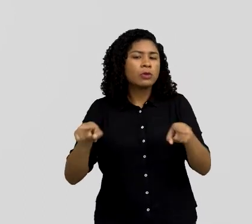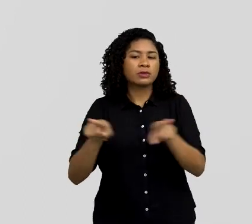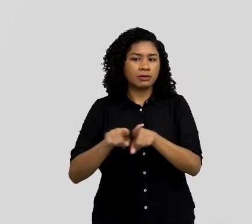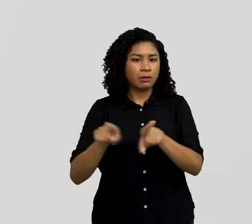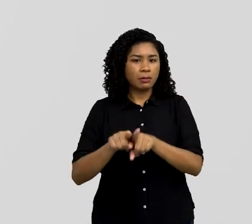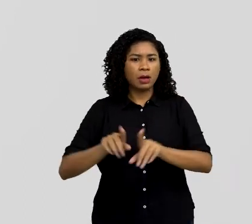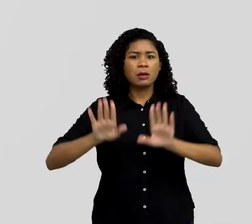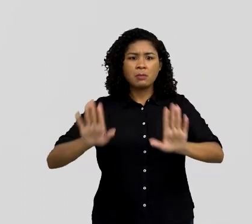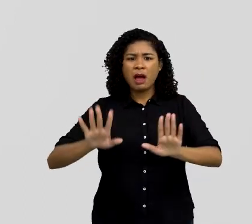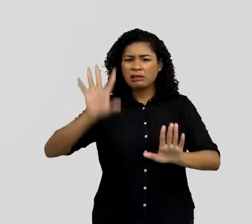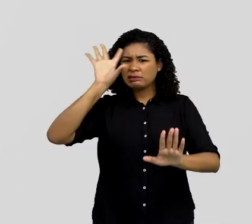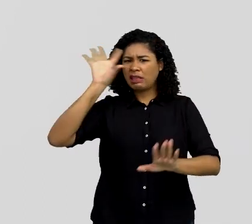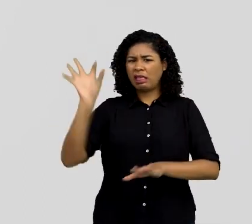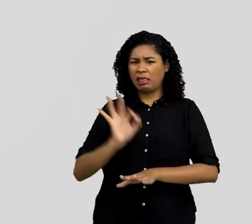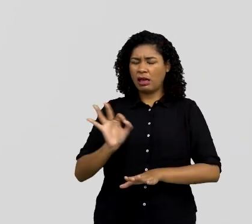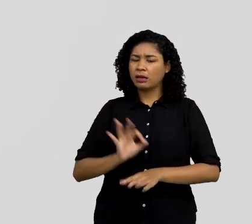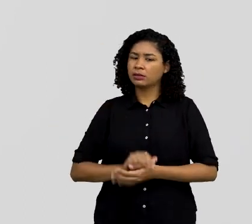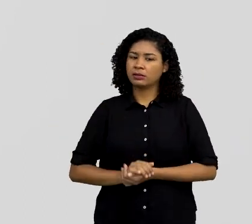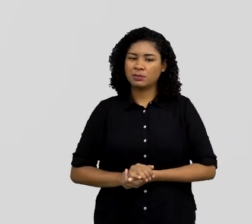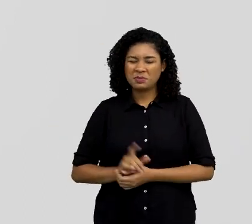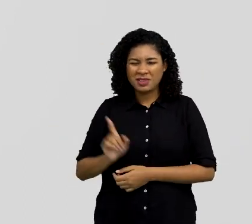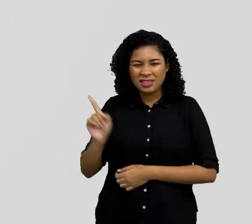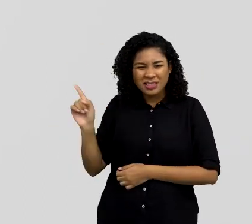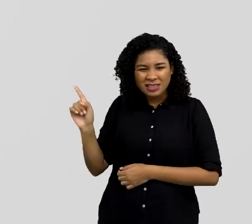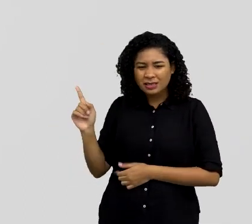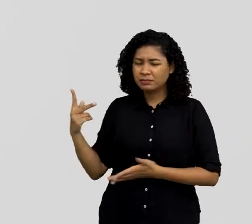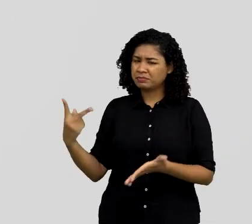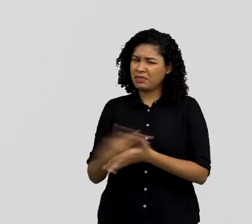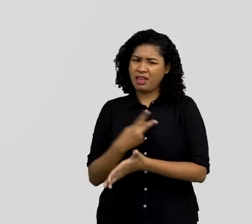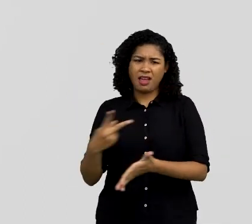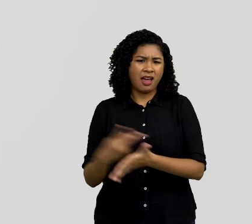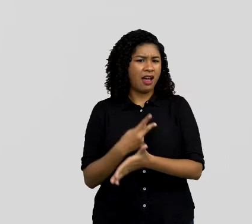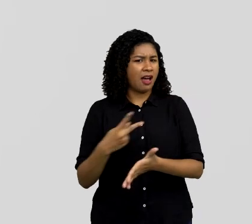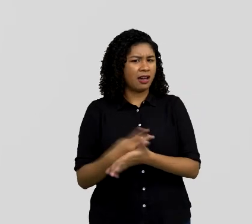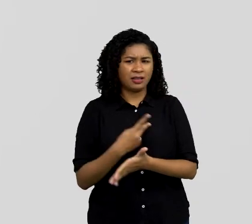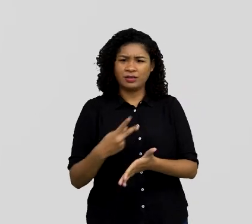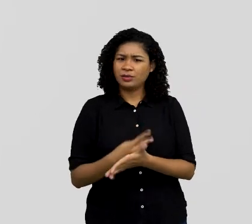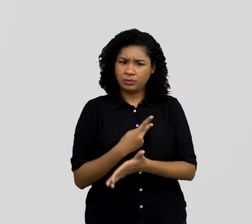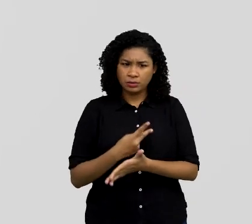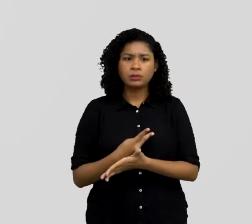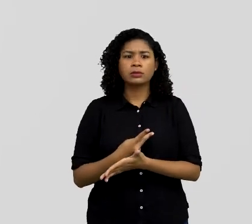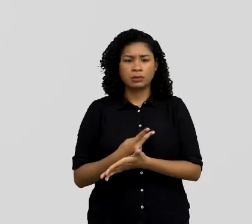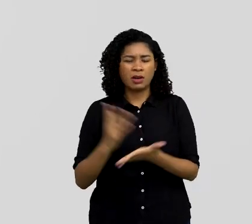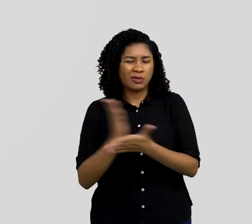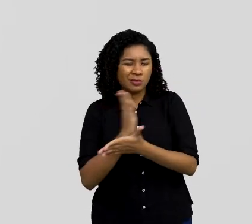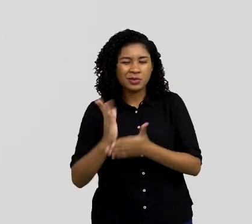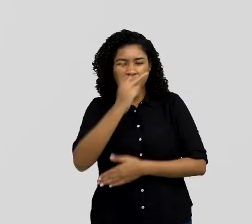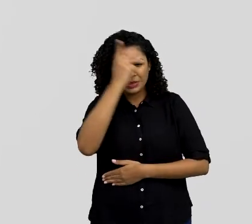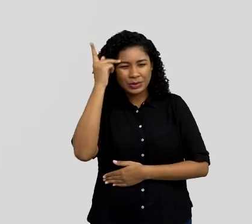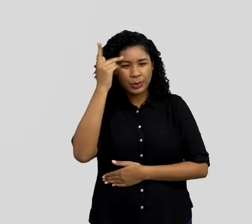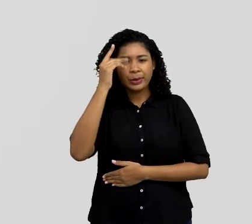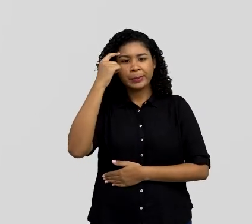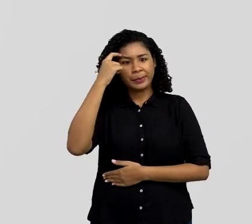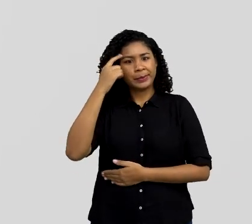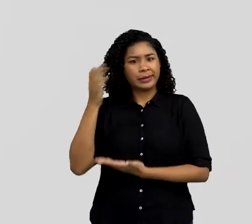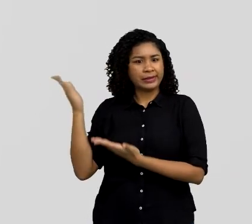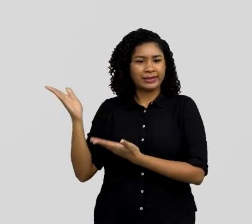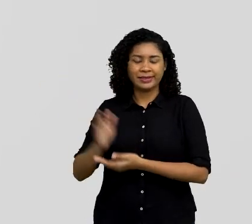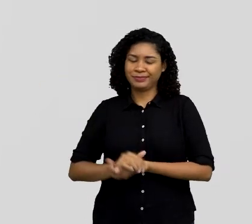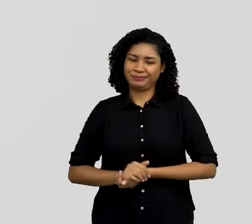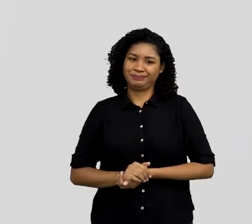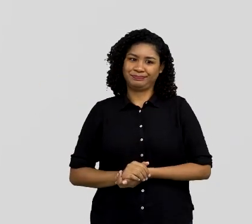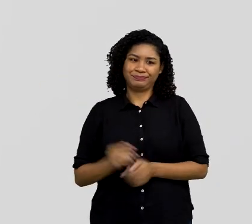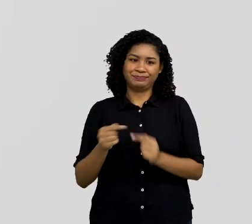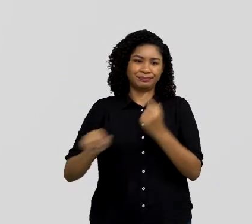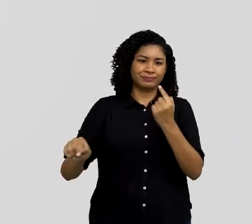a comunidade, com as comunidades indígenas de maneira geral, mas acreditem, né, tem gente que pensa assim. Letra C está dizendo aí